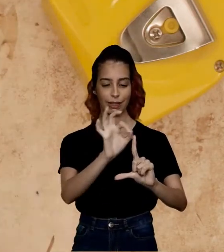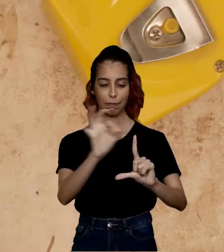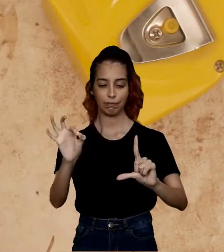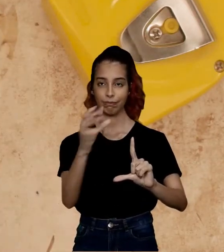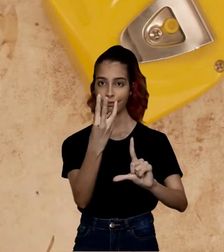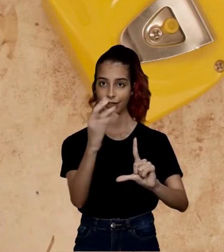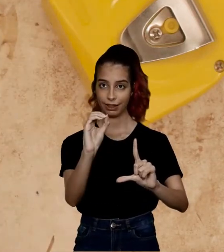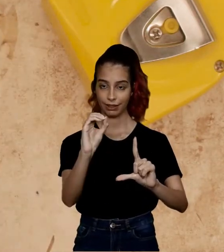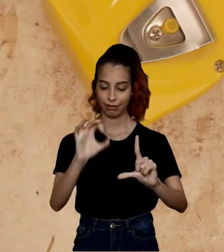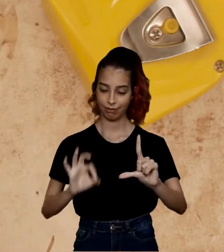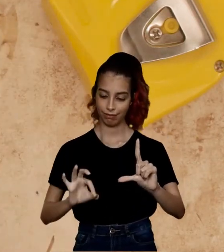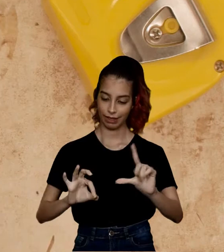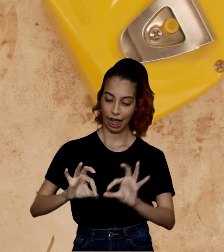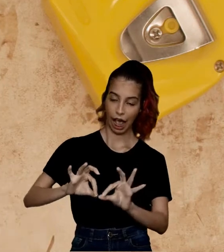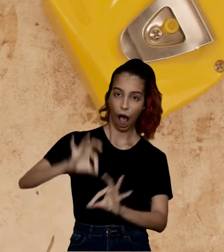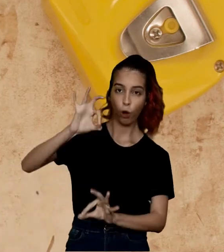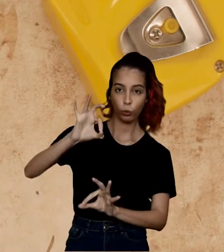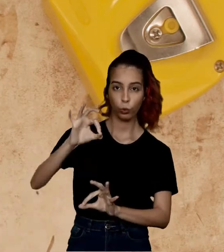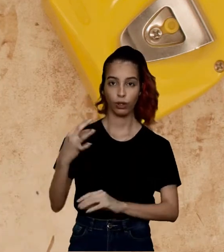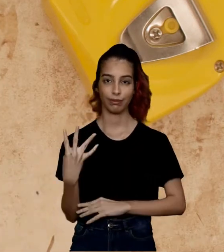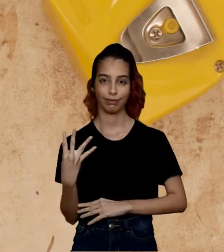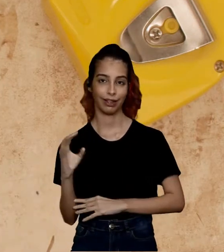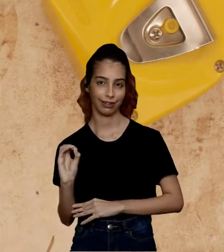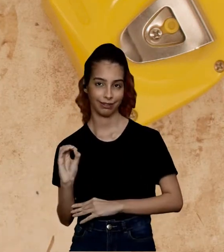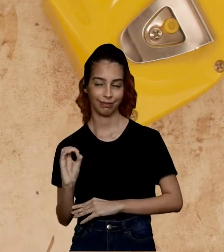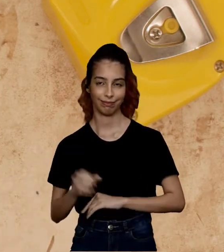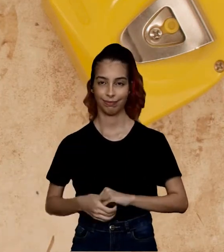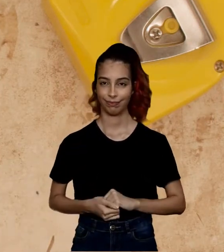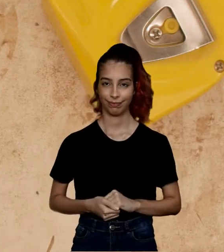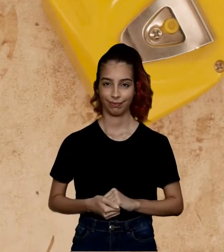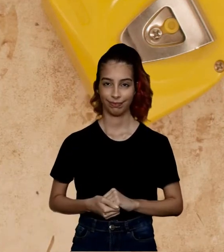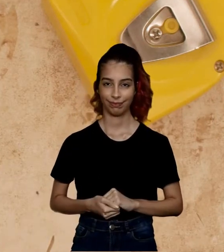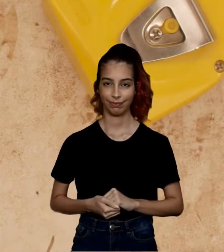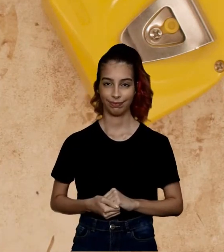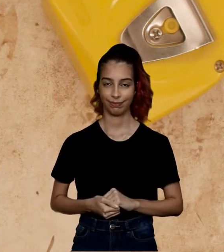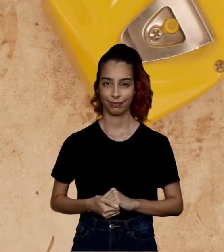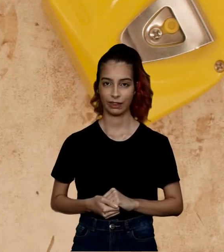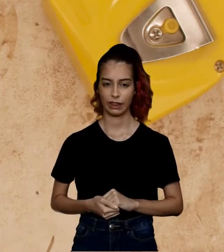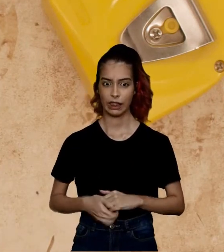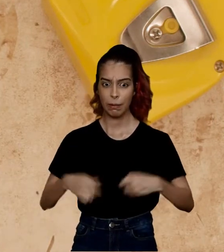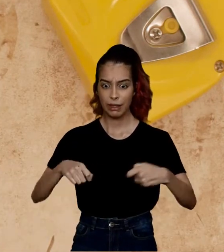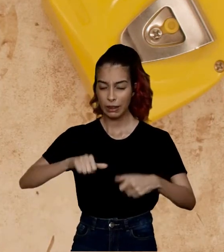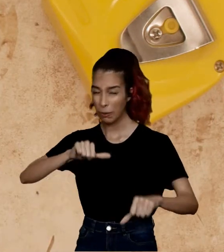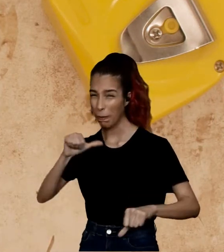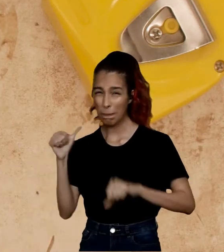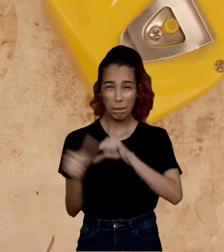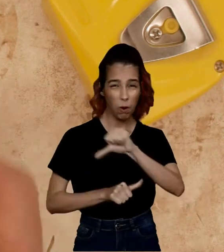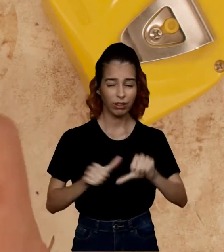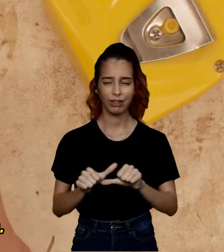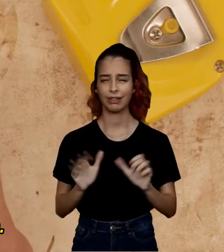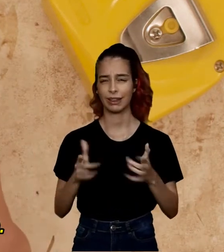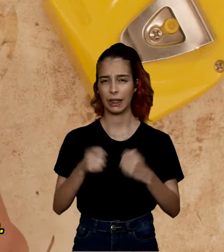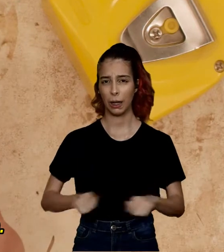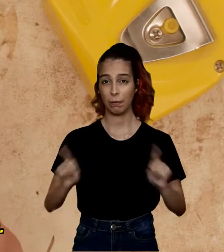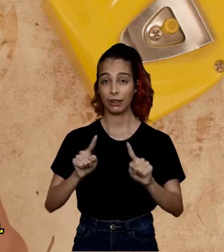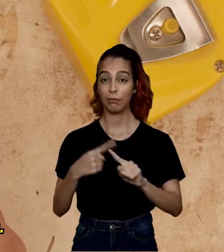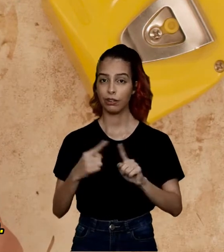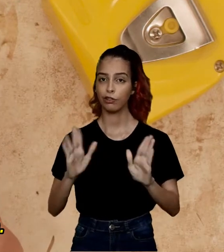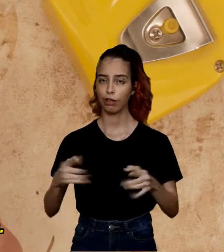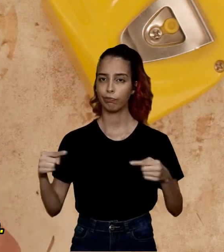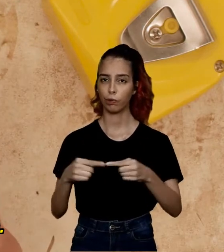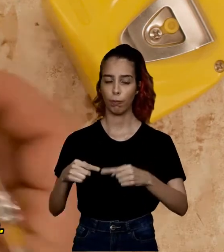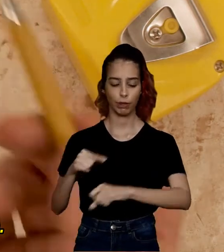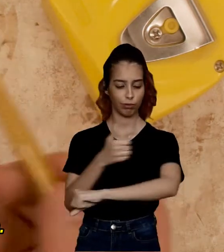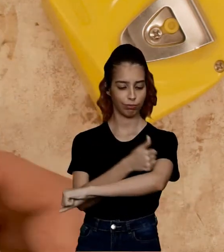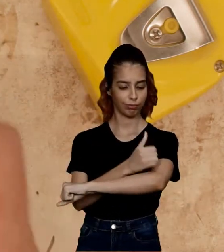30 de largura, por 40 de altura. Eu não preciso fazer nenhuma grande mudança aqui, porque ele já está dentro